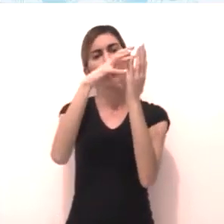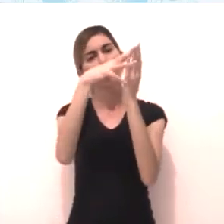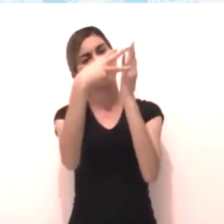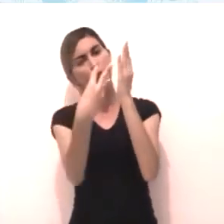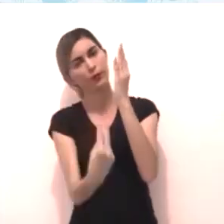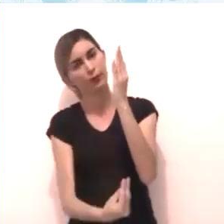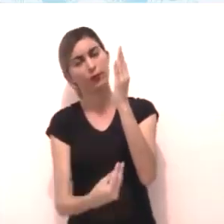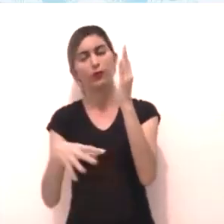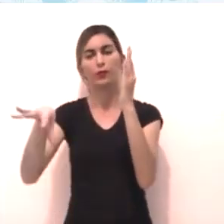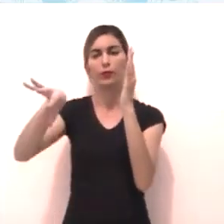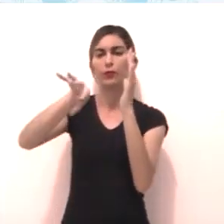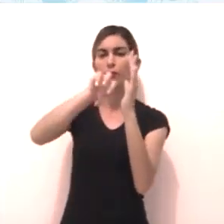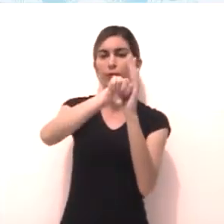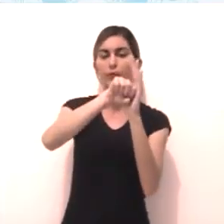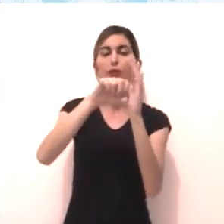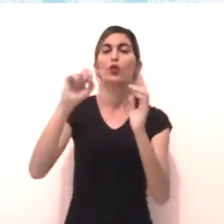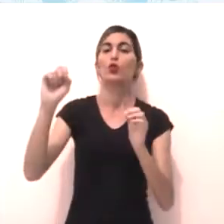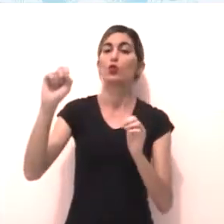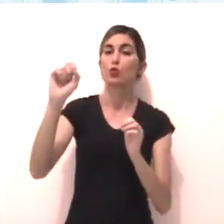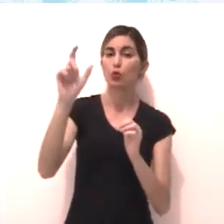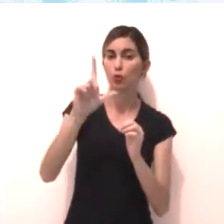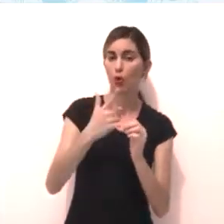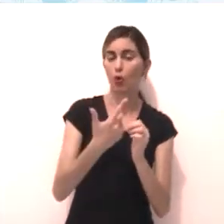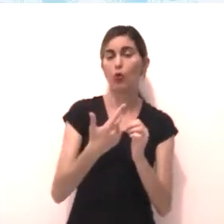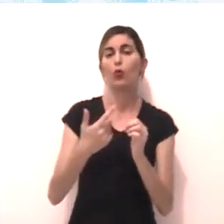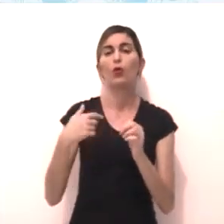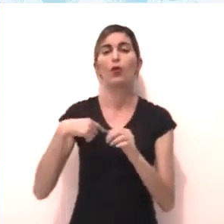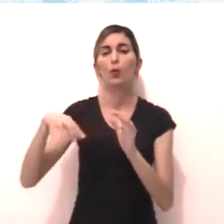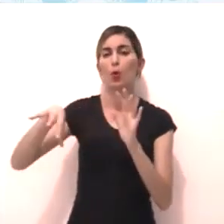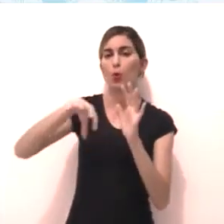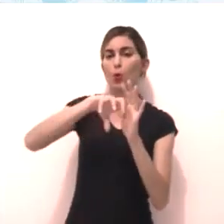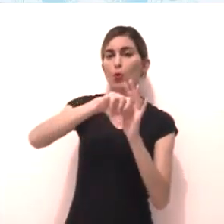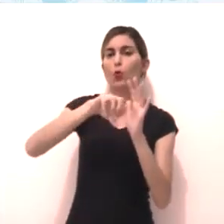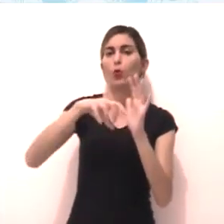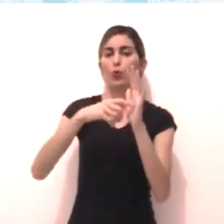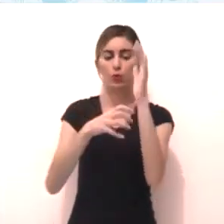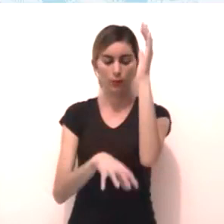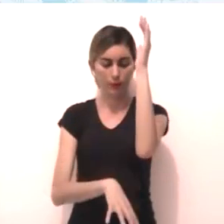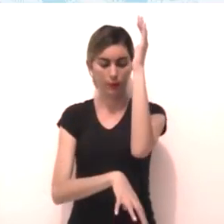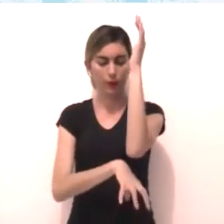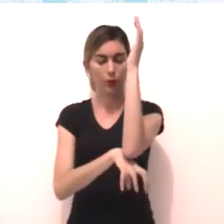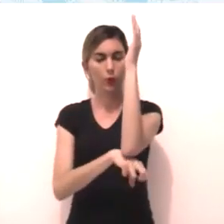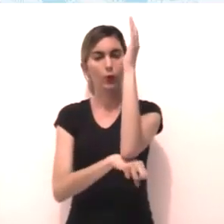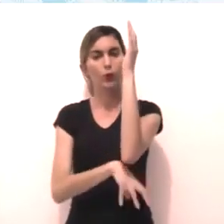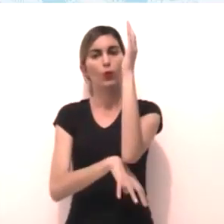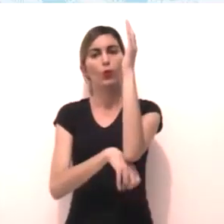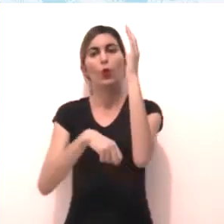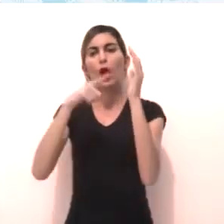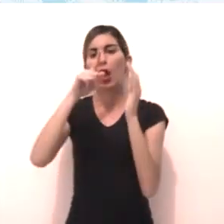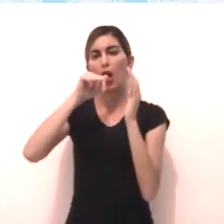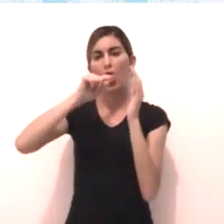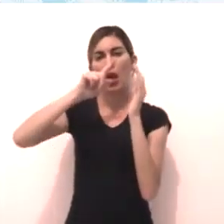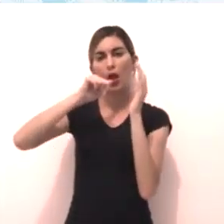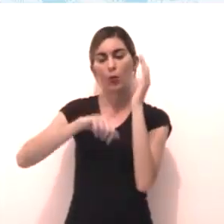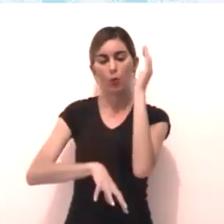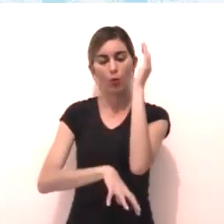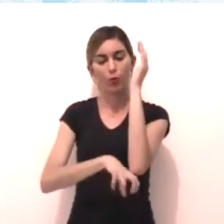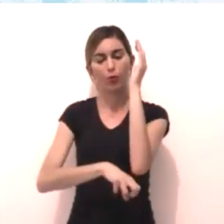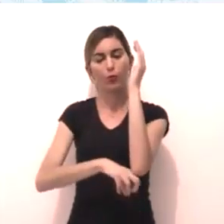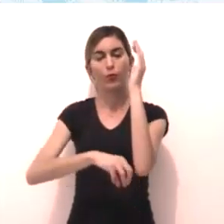solar. Além da energia solar, a planta vai absorver através das suas raízes água